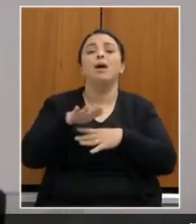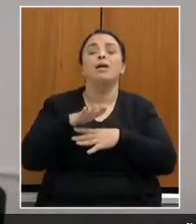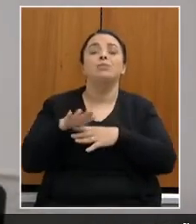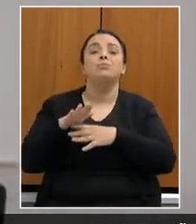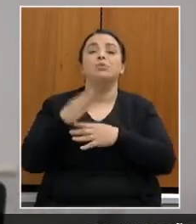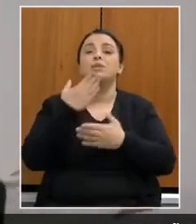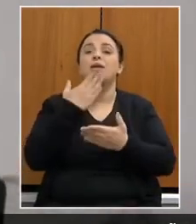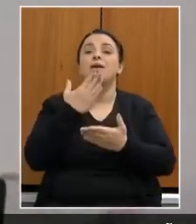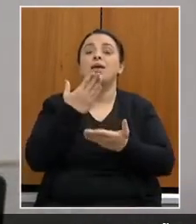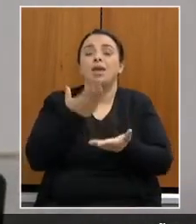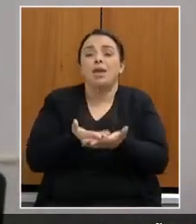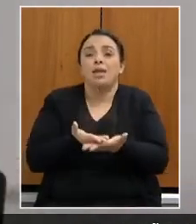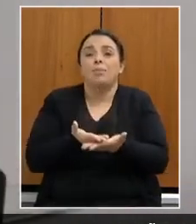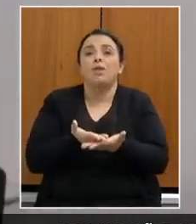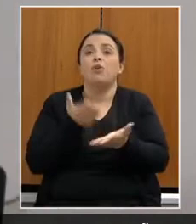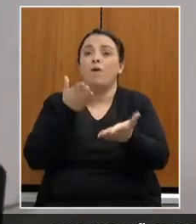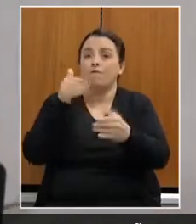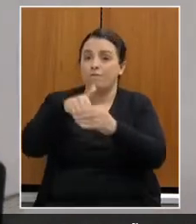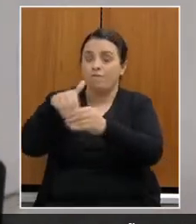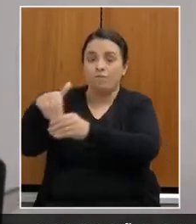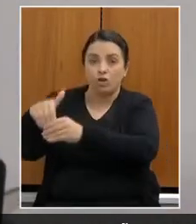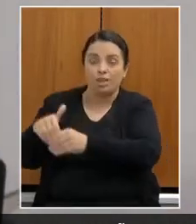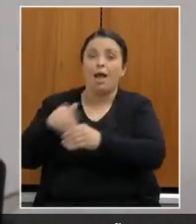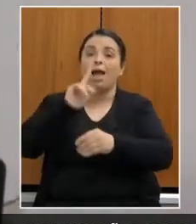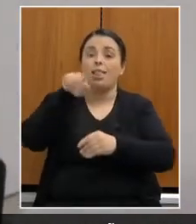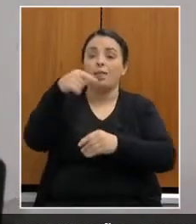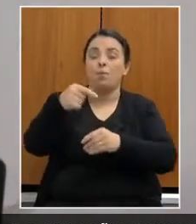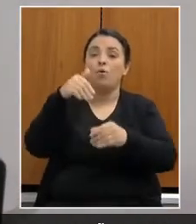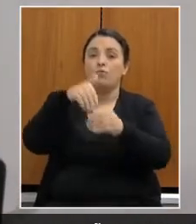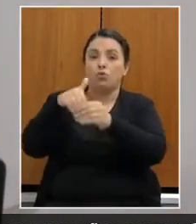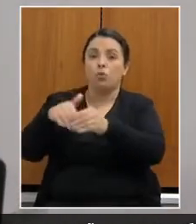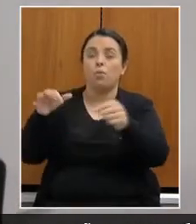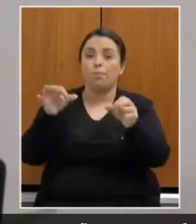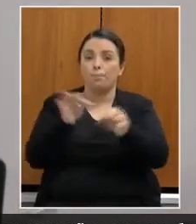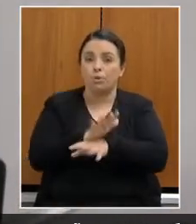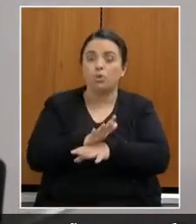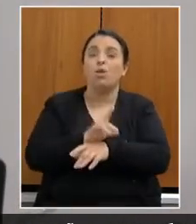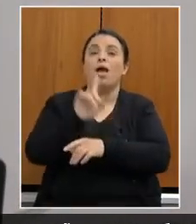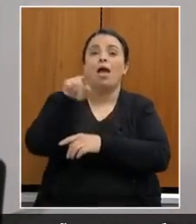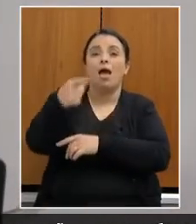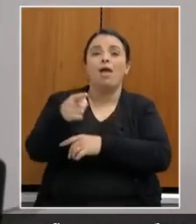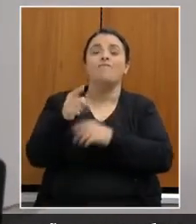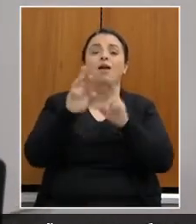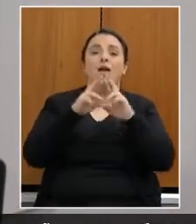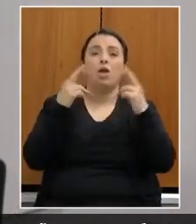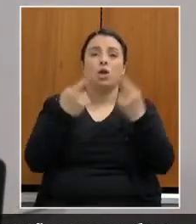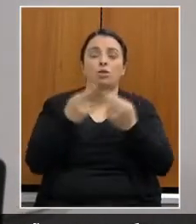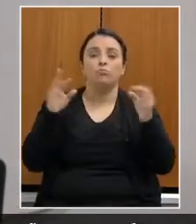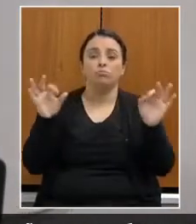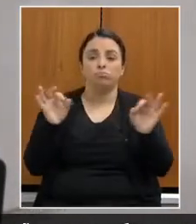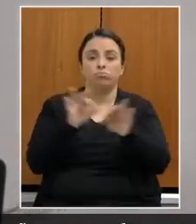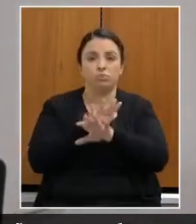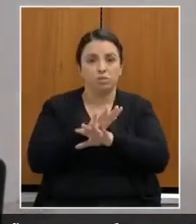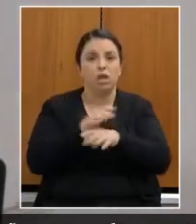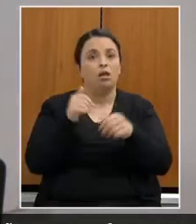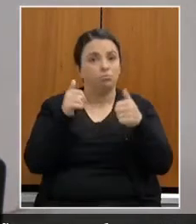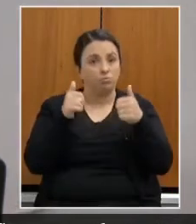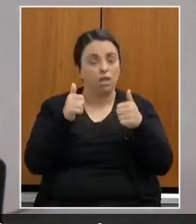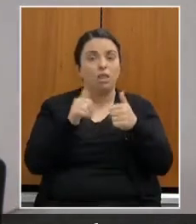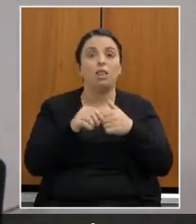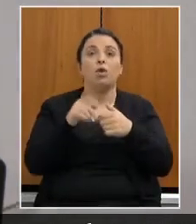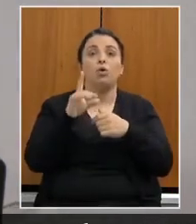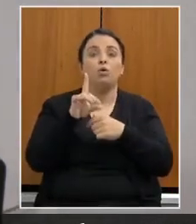logo após a votação dos requerimentos nós faremos o encerramento da nossa da nossa reunião tá bom doutor Eli